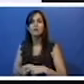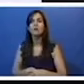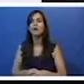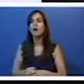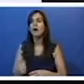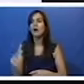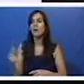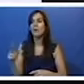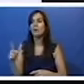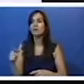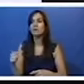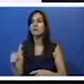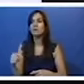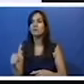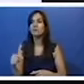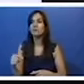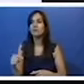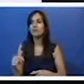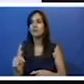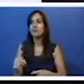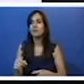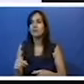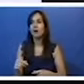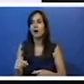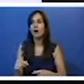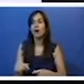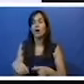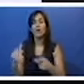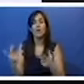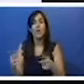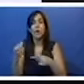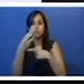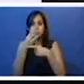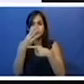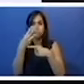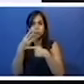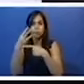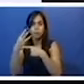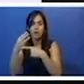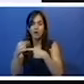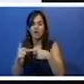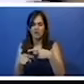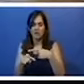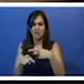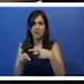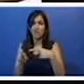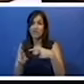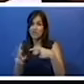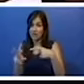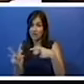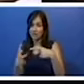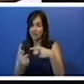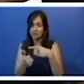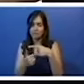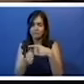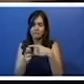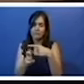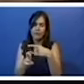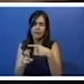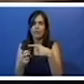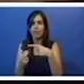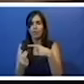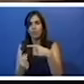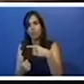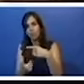aqui em cima no numerador e denominador diferente 5 6 e 10 e qual é a